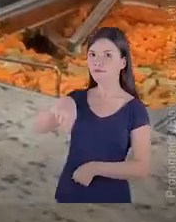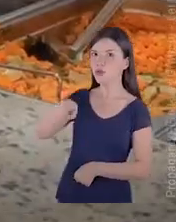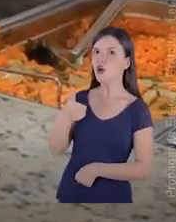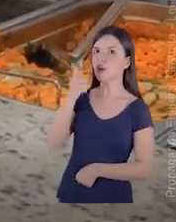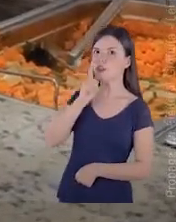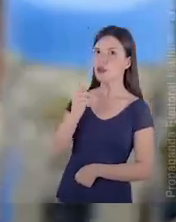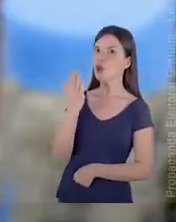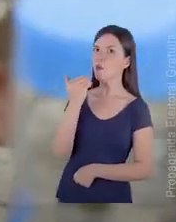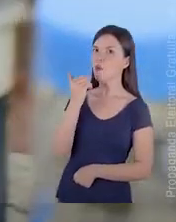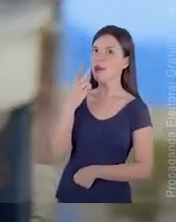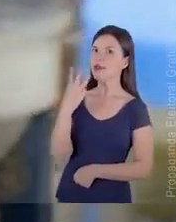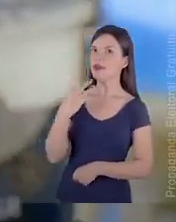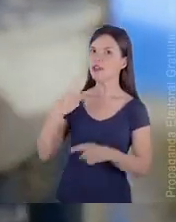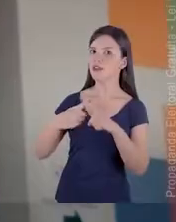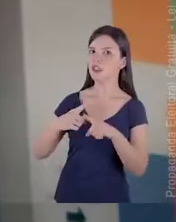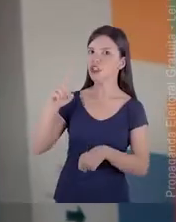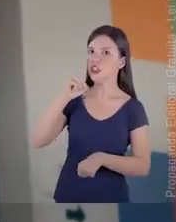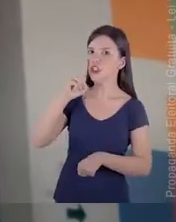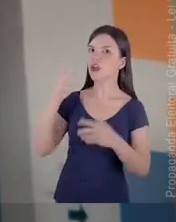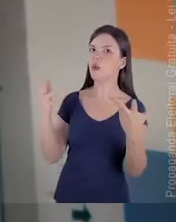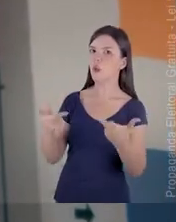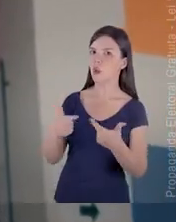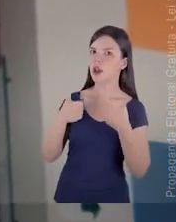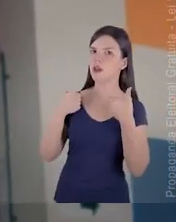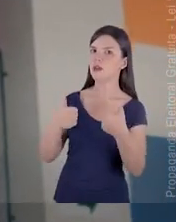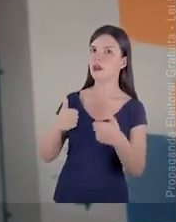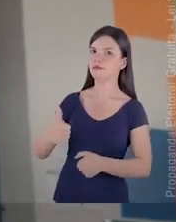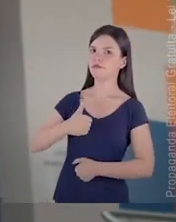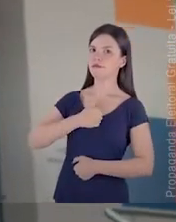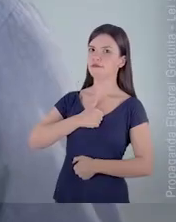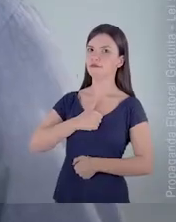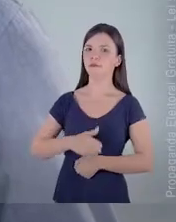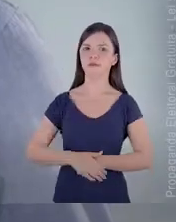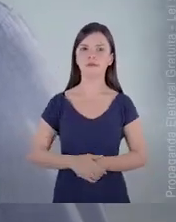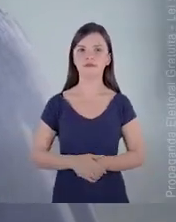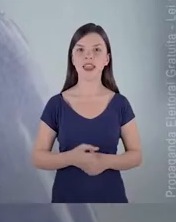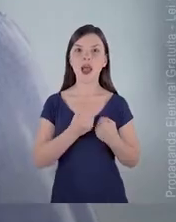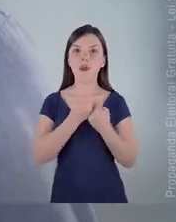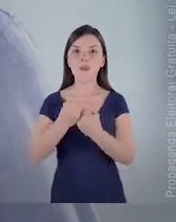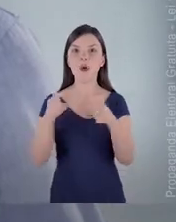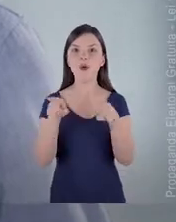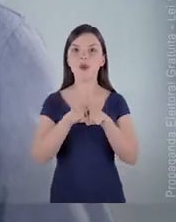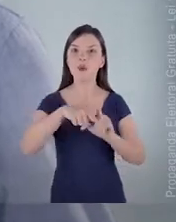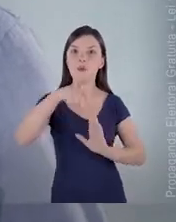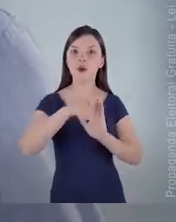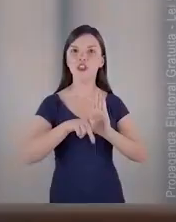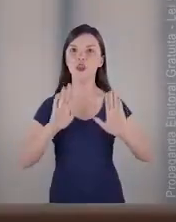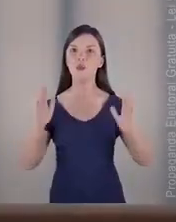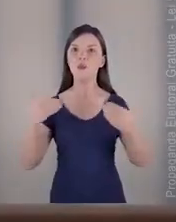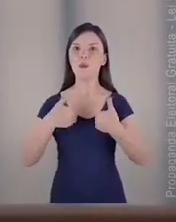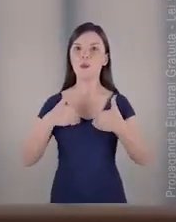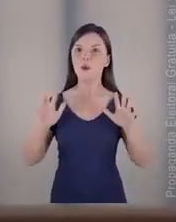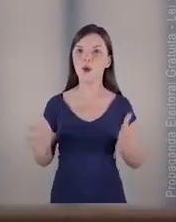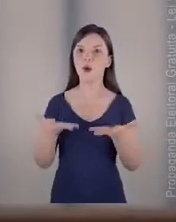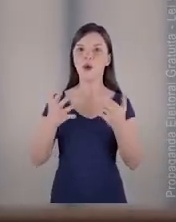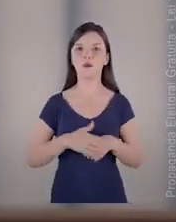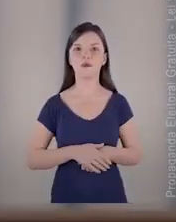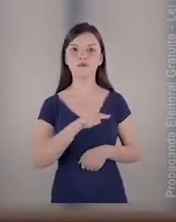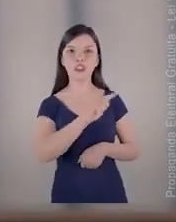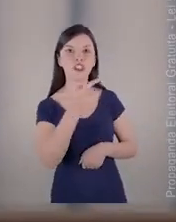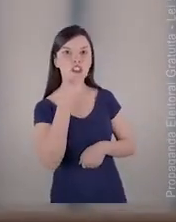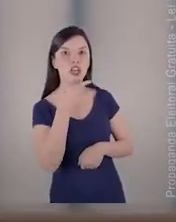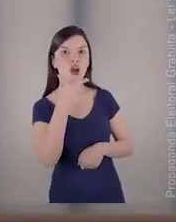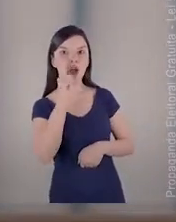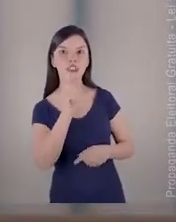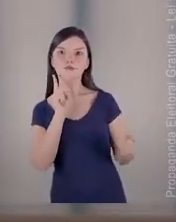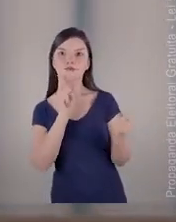as 3 refeições com bastante qualidade, está se preocupando com o bem-estar da população. Um apoio total ao pró-autismo. O Jean, ele abriu a porta